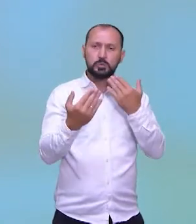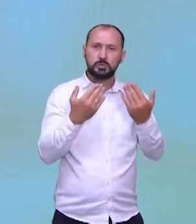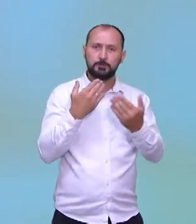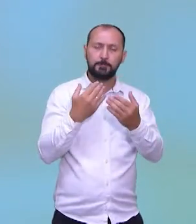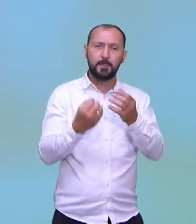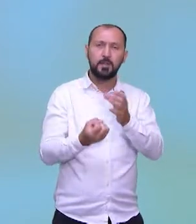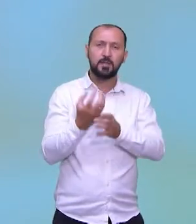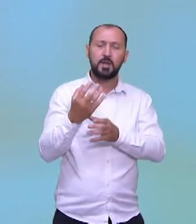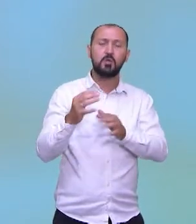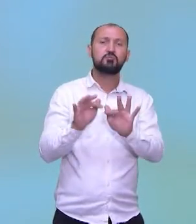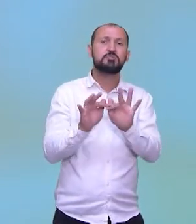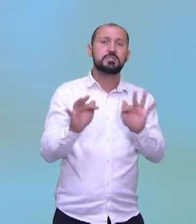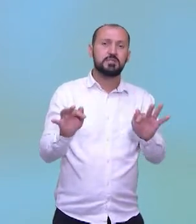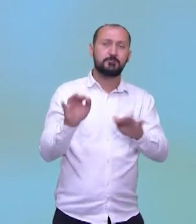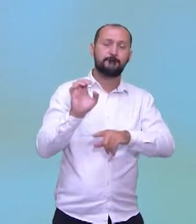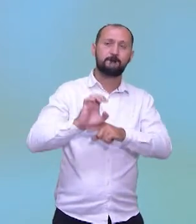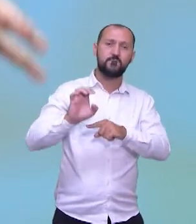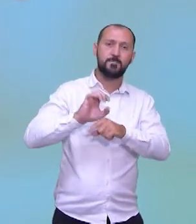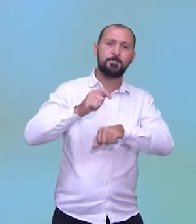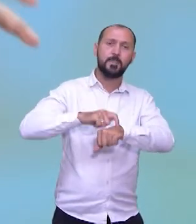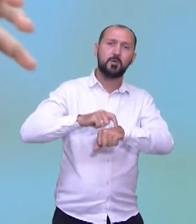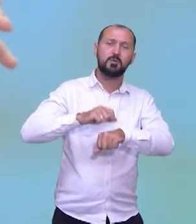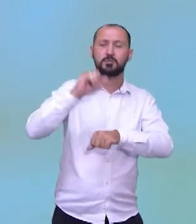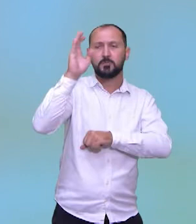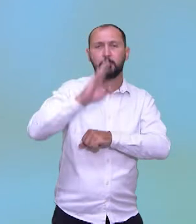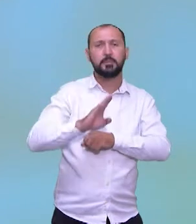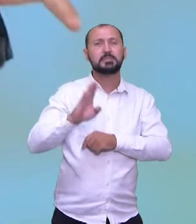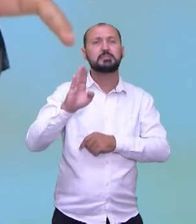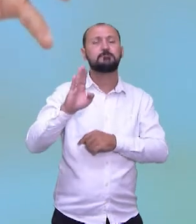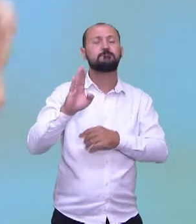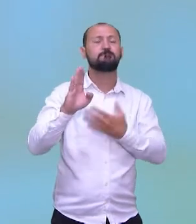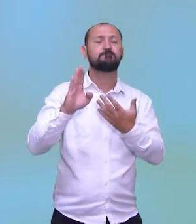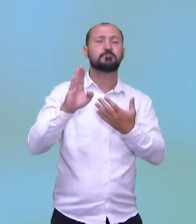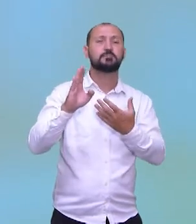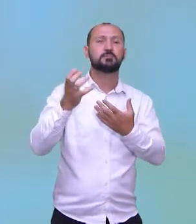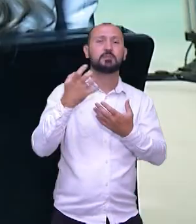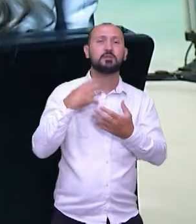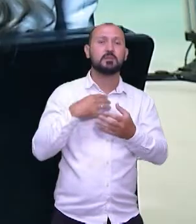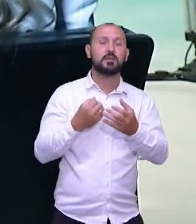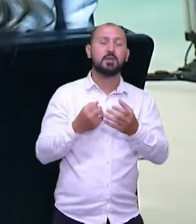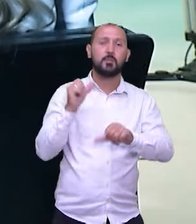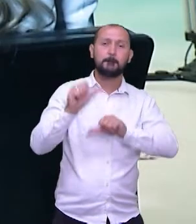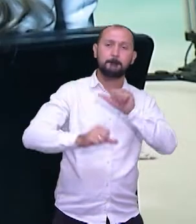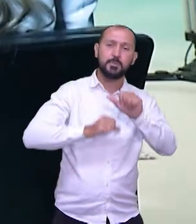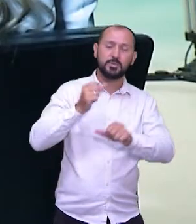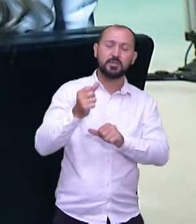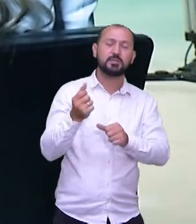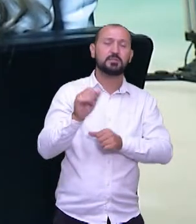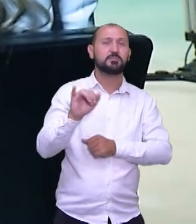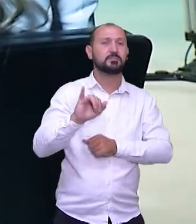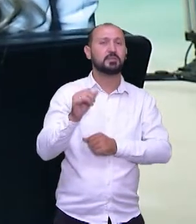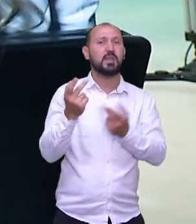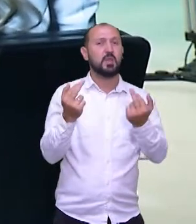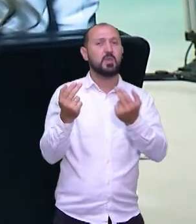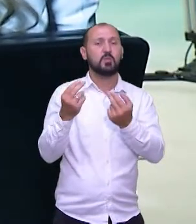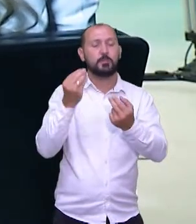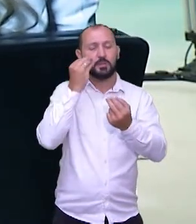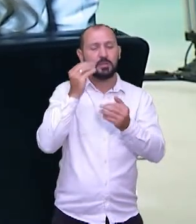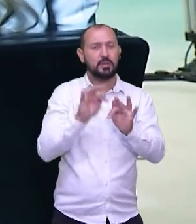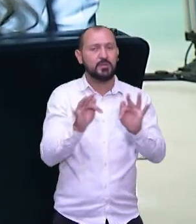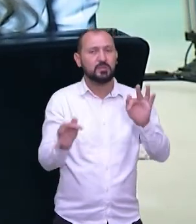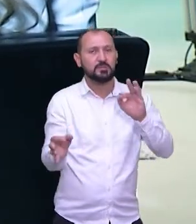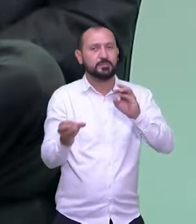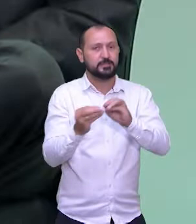a criação de um simples estadual no momento em que o Brasil se vê na iminência de ter uma reforma tributária que vai no mesmo sentido